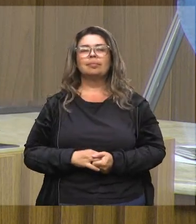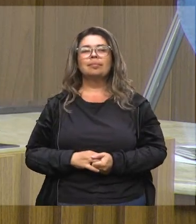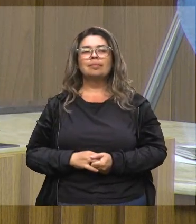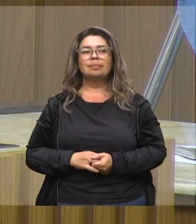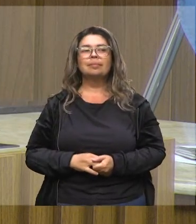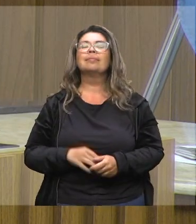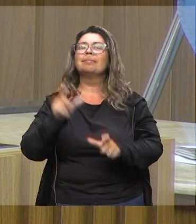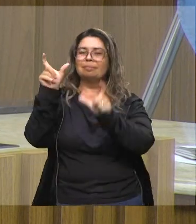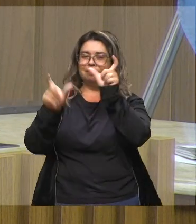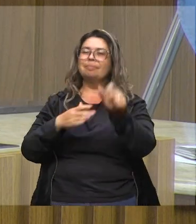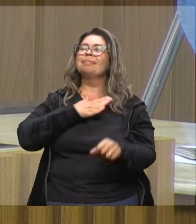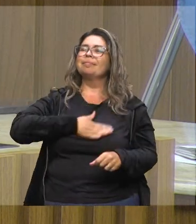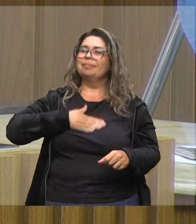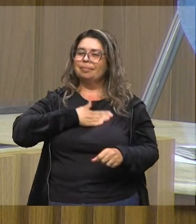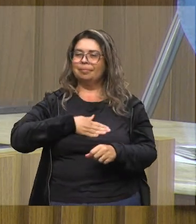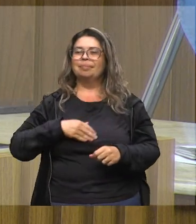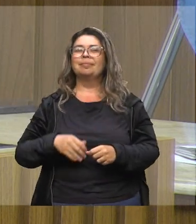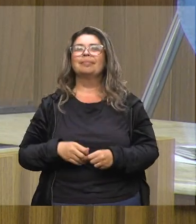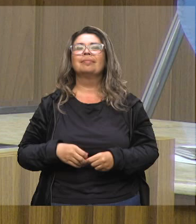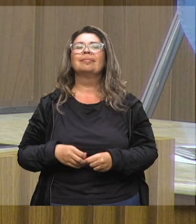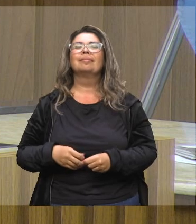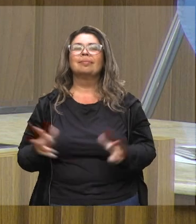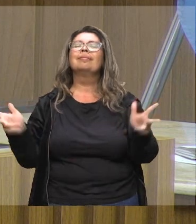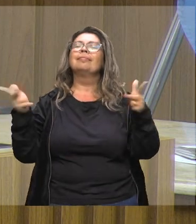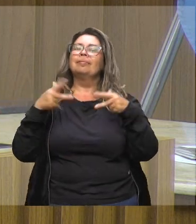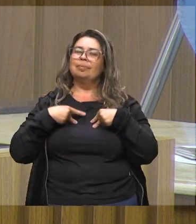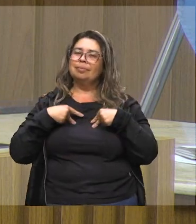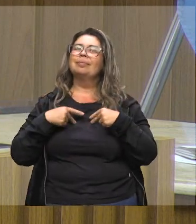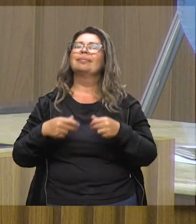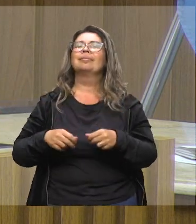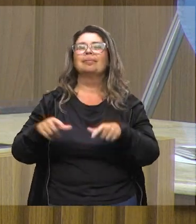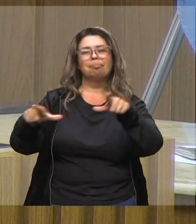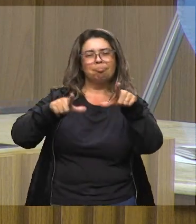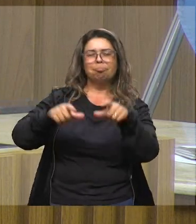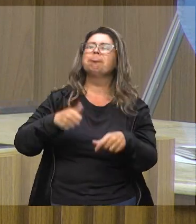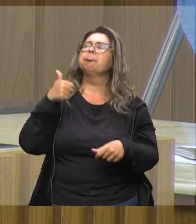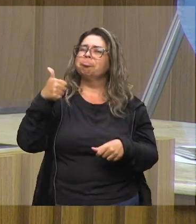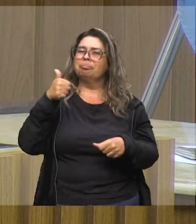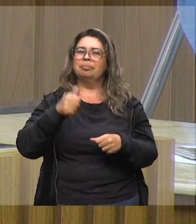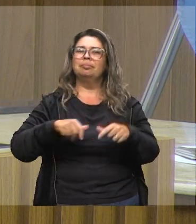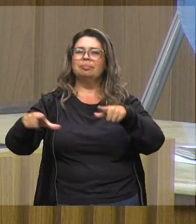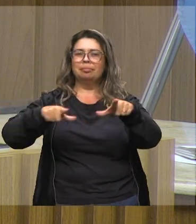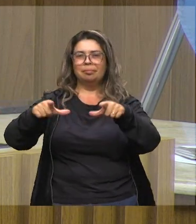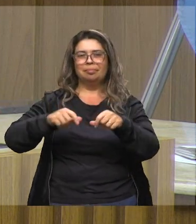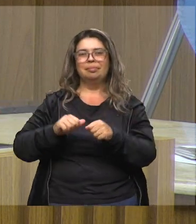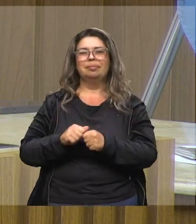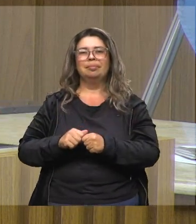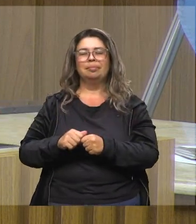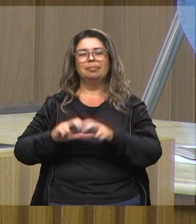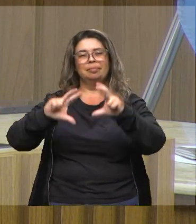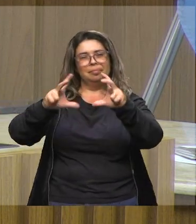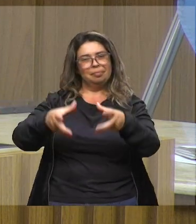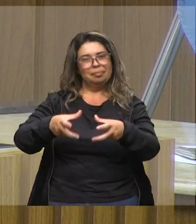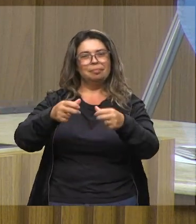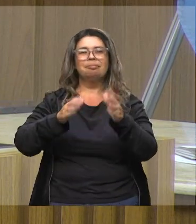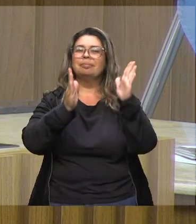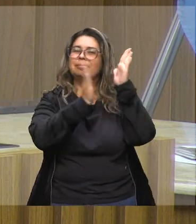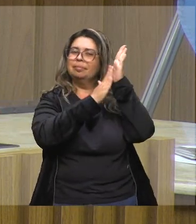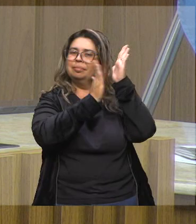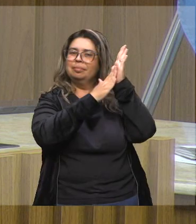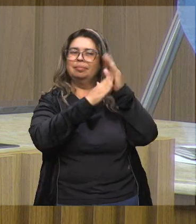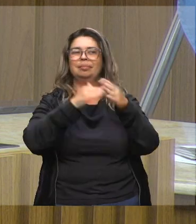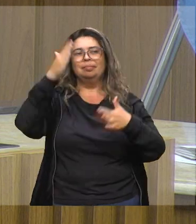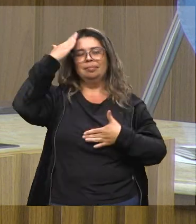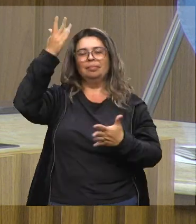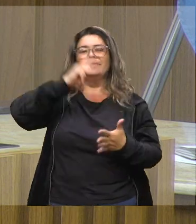da população. Amém? A população merece todo o trabalho e bem feito. Então, os funcionários, a equipe dessa Casa de Leis, estão de parabéns e